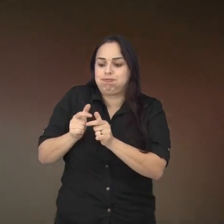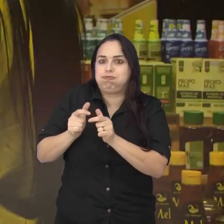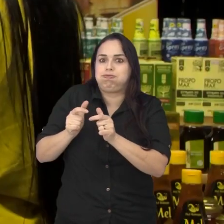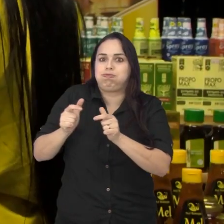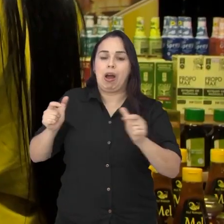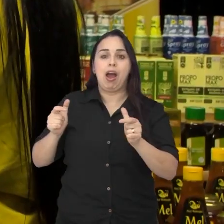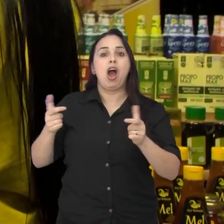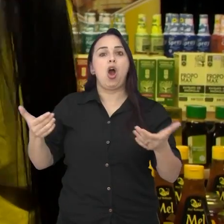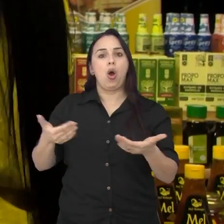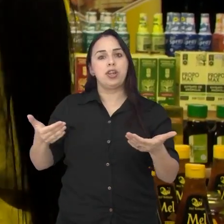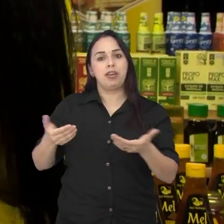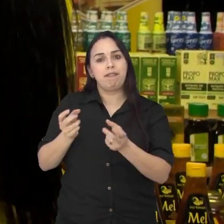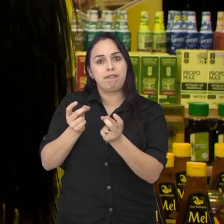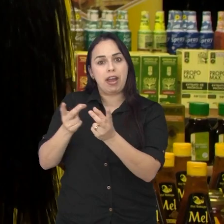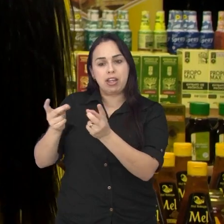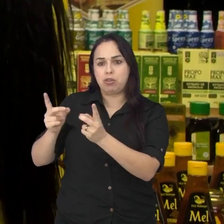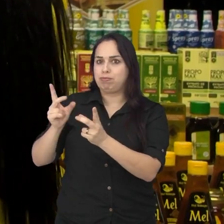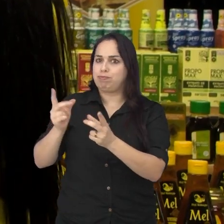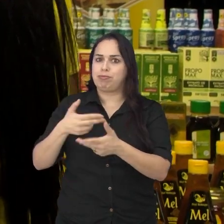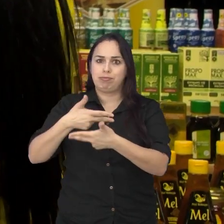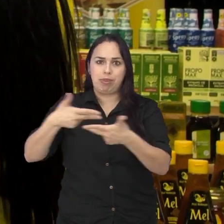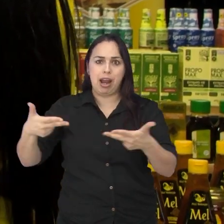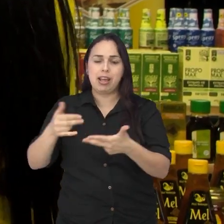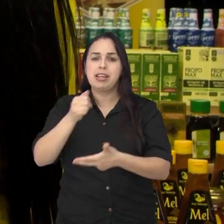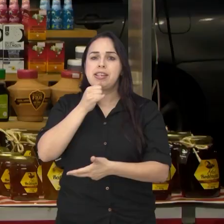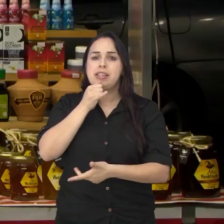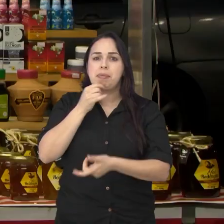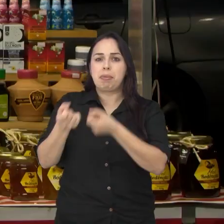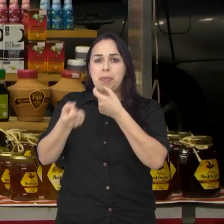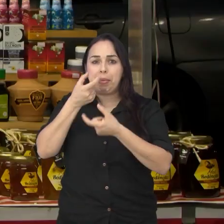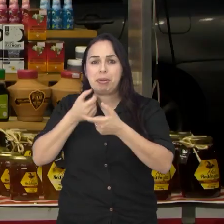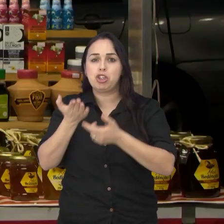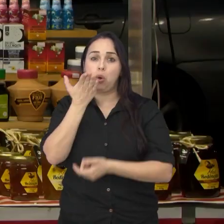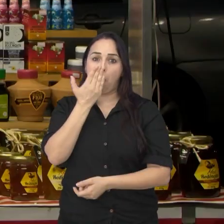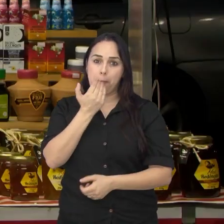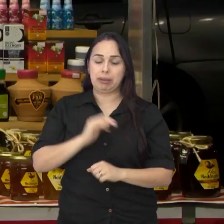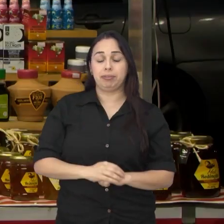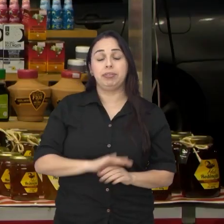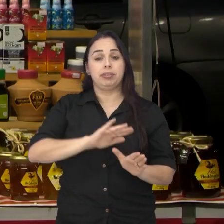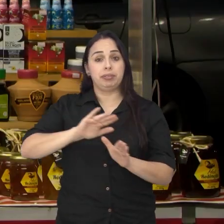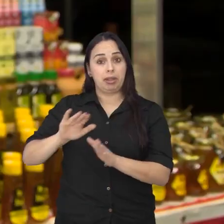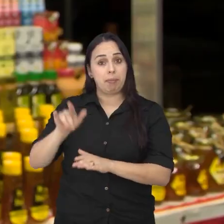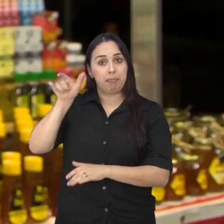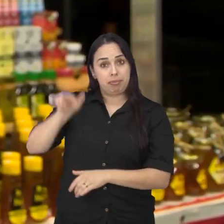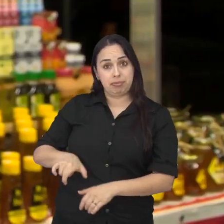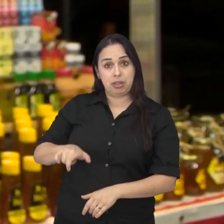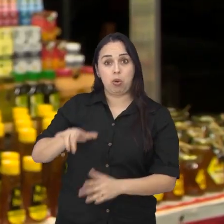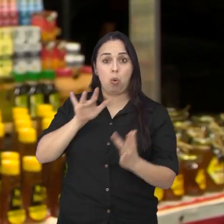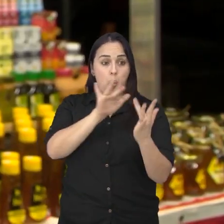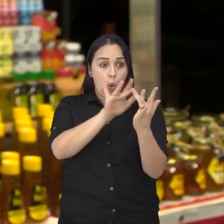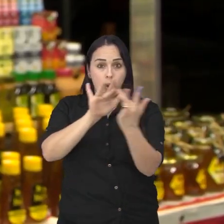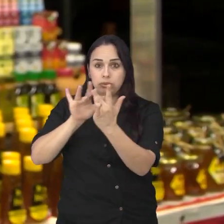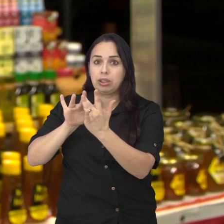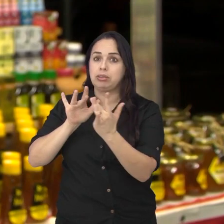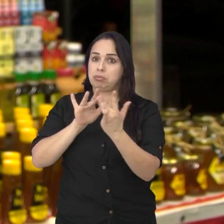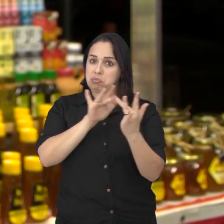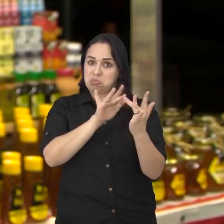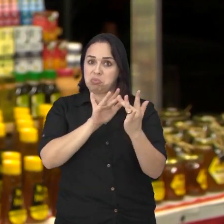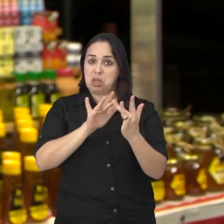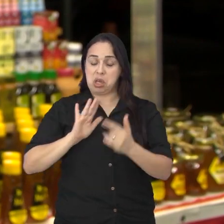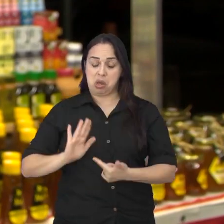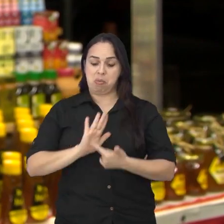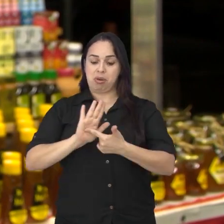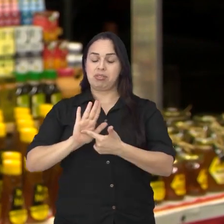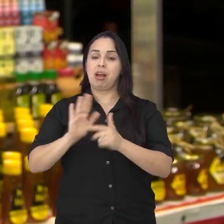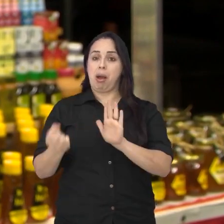pequena, evoluiu e hoje ela vende outros artigos como suplementos alimentares. Para ela, o contato com o